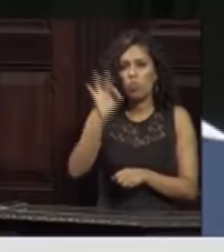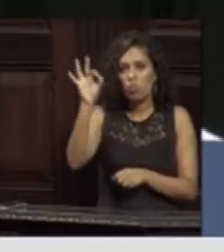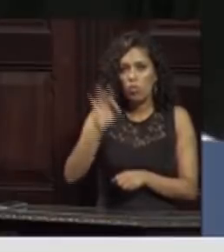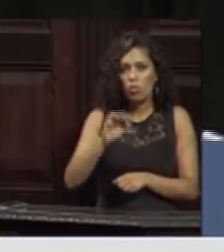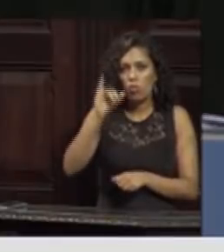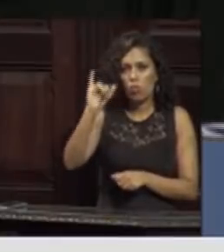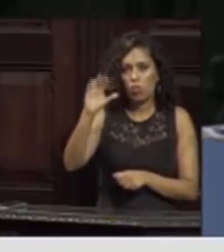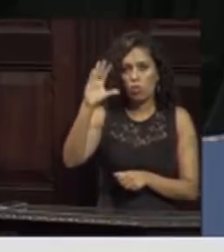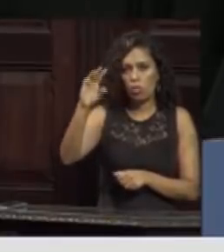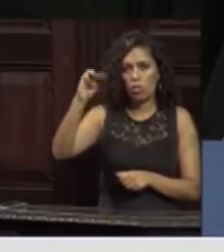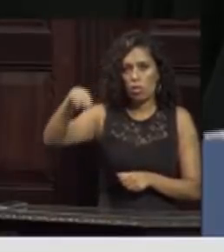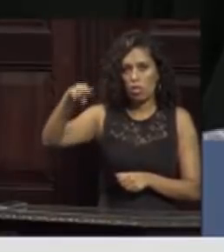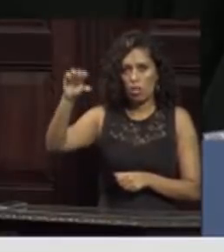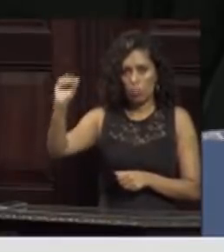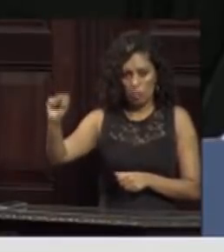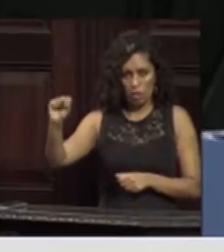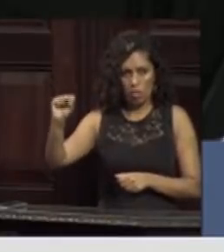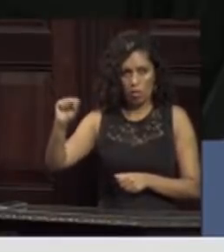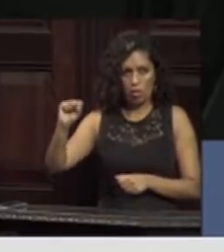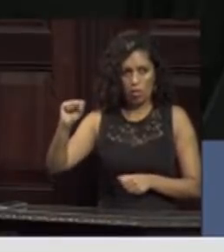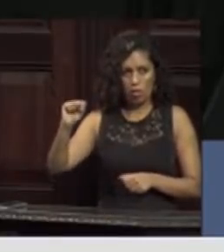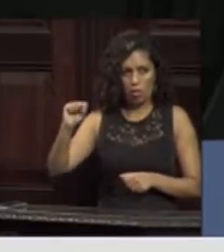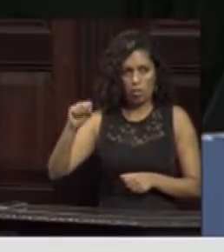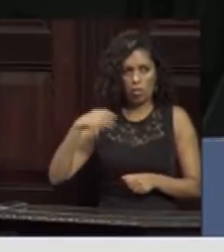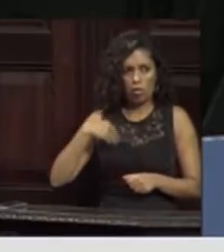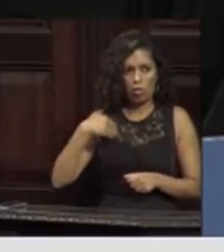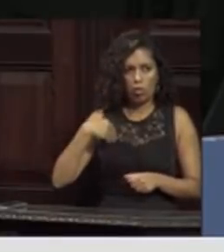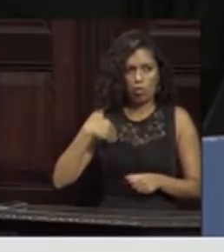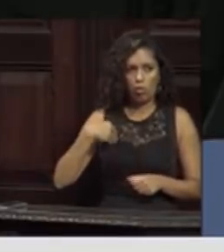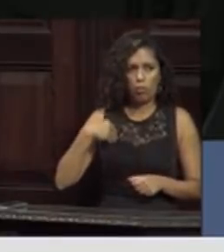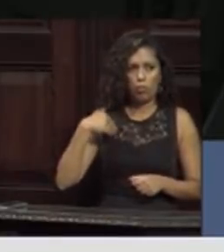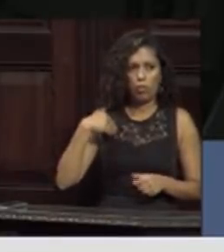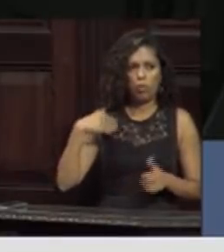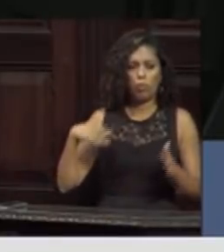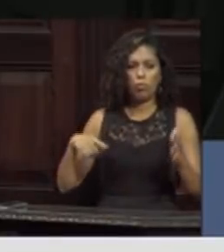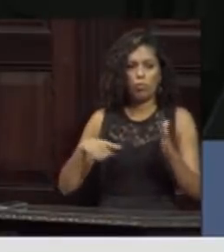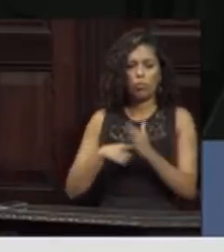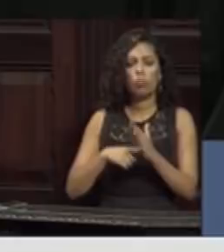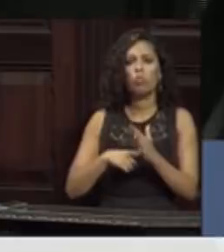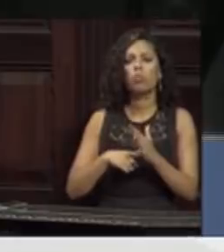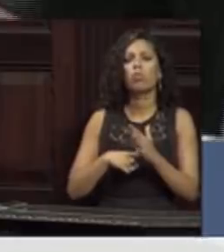lutar por essa meta, que é a meta de desempenho.